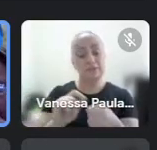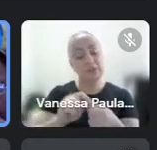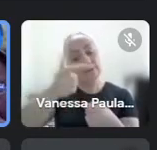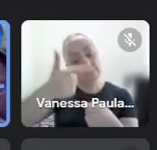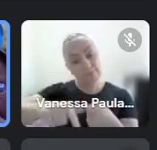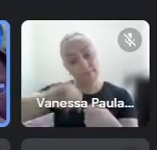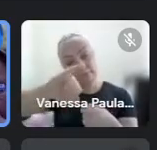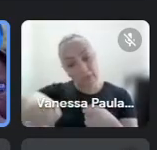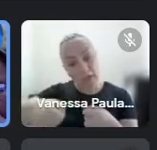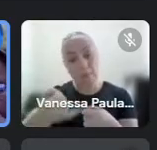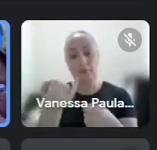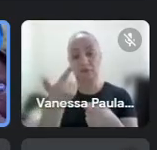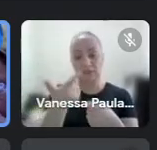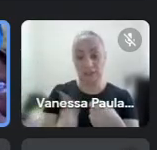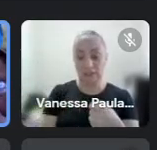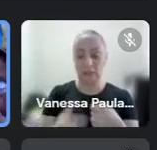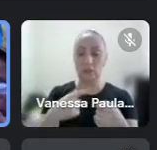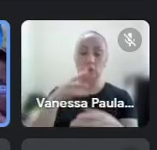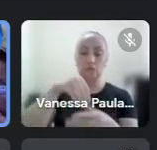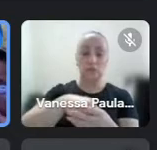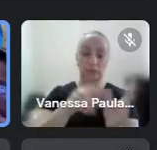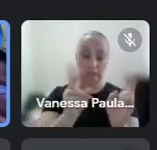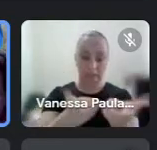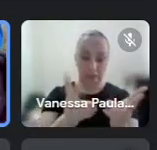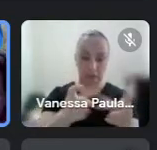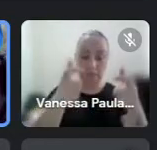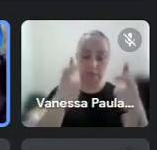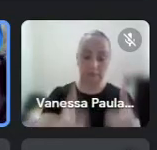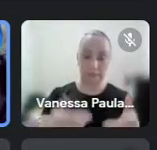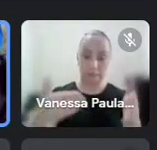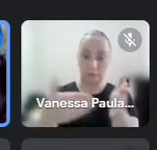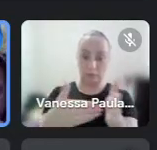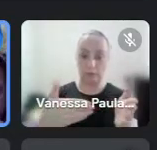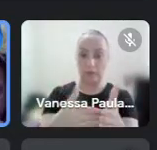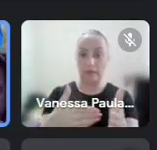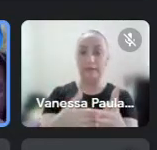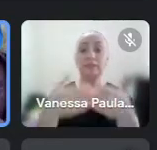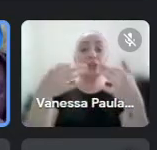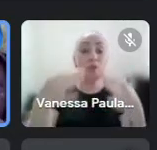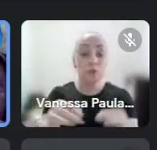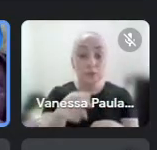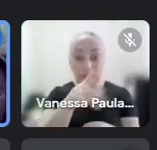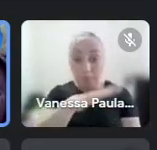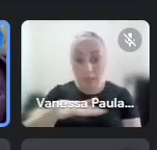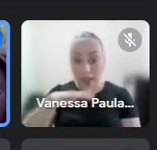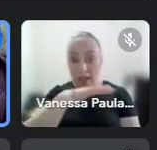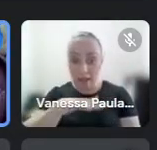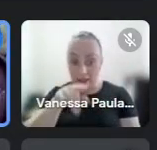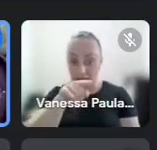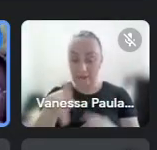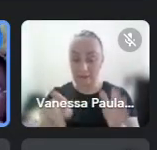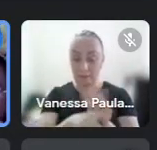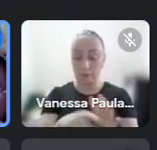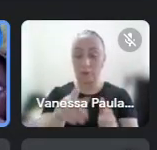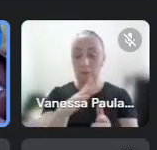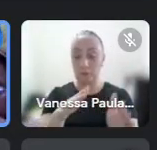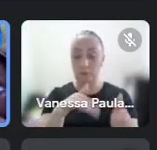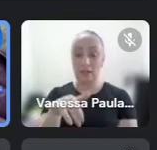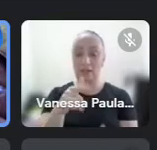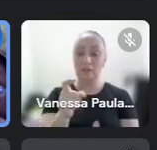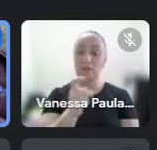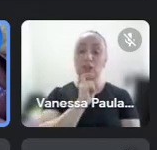desse rejeito aqui dentro dessa barragem. É justamente nessa área aqui da APA do Gelado que nós começamos a